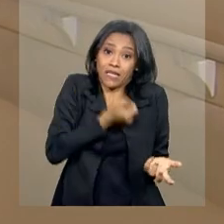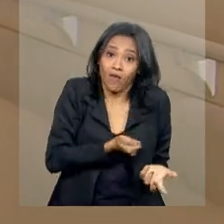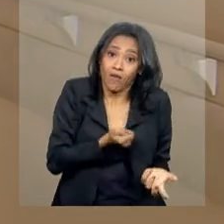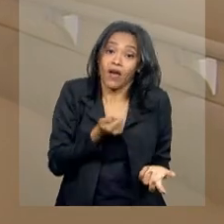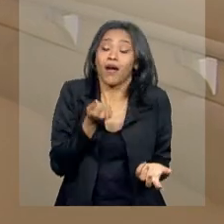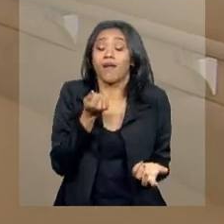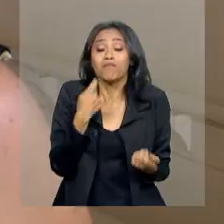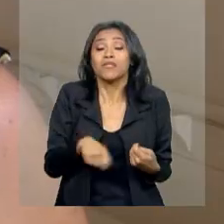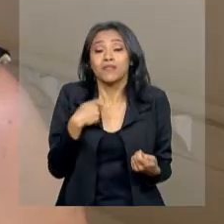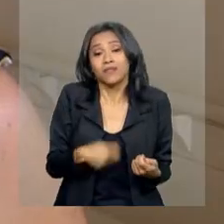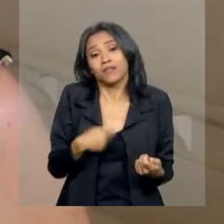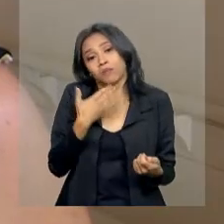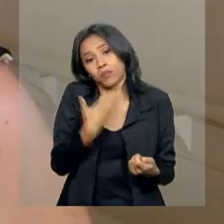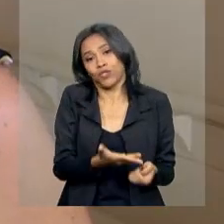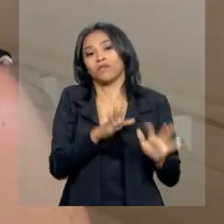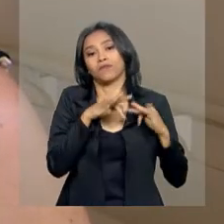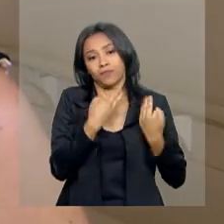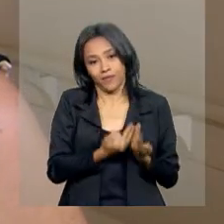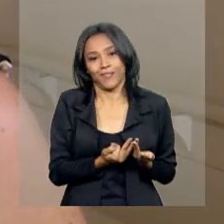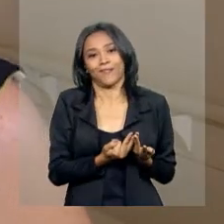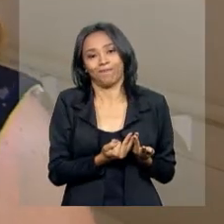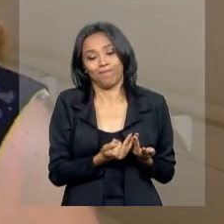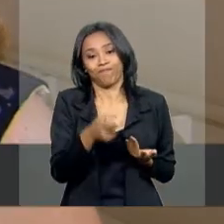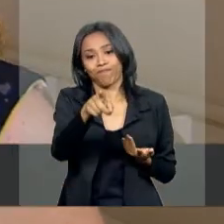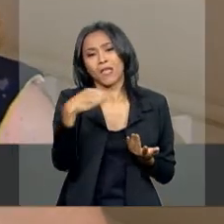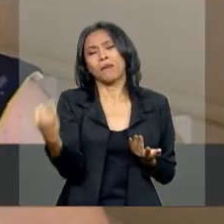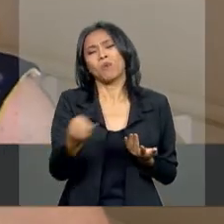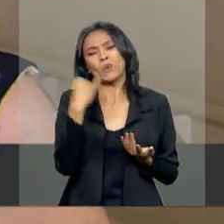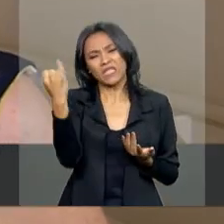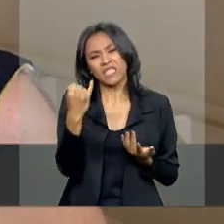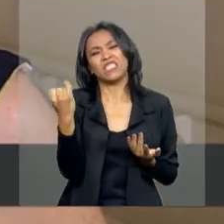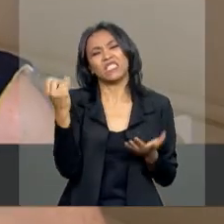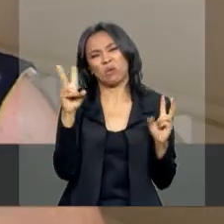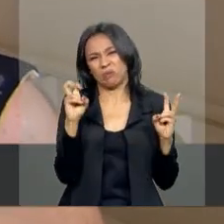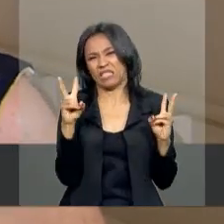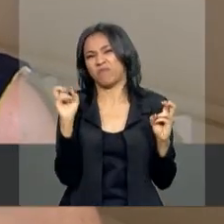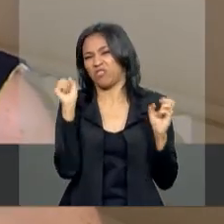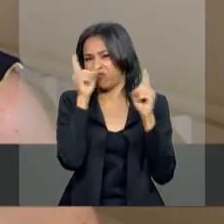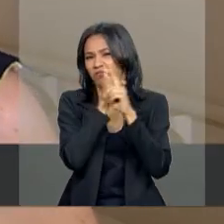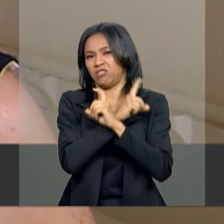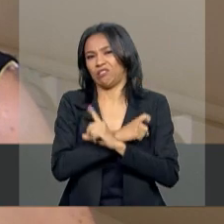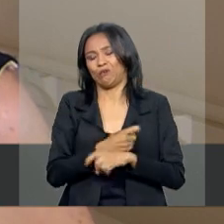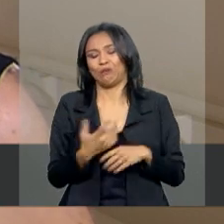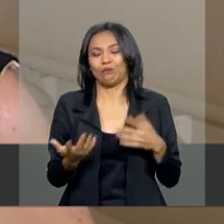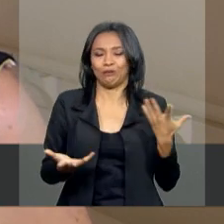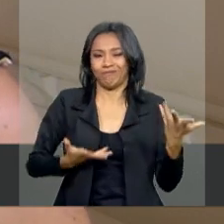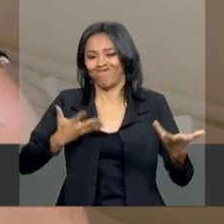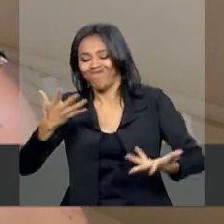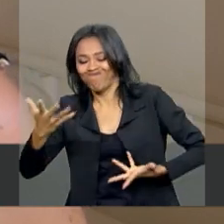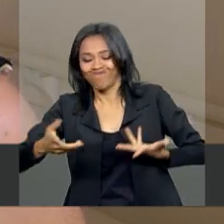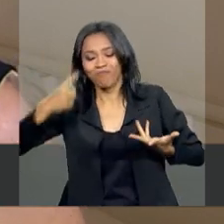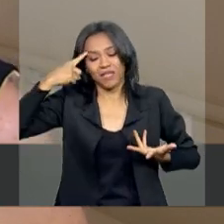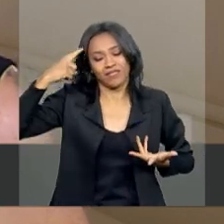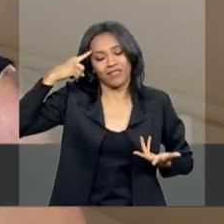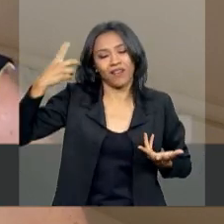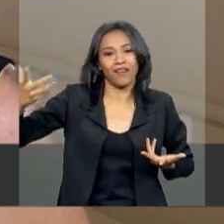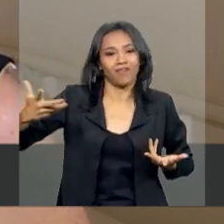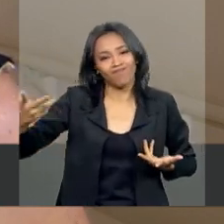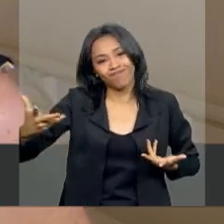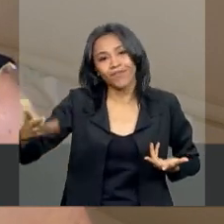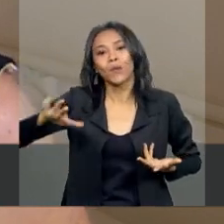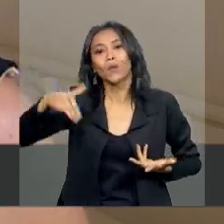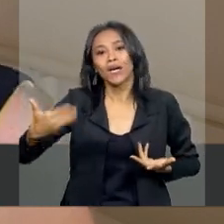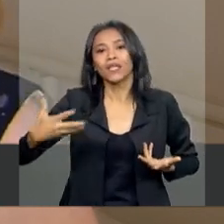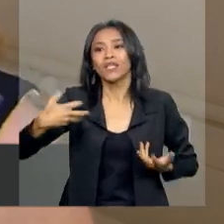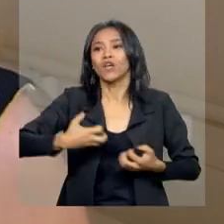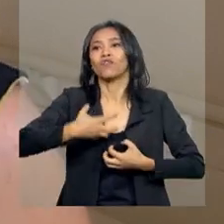é fundamental. É importante a gente conversar. Eu sei que é um tema delicado, né? A gente tem dificuldade mesmo em pensar nisso, né? Quando será